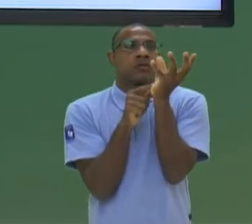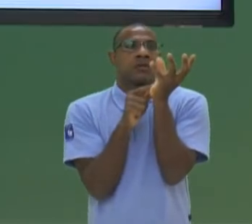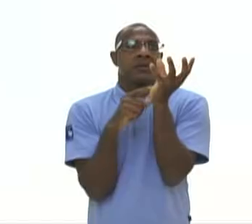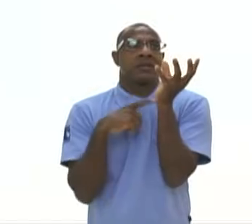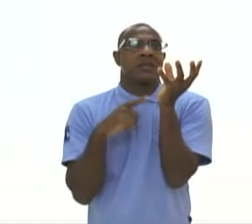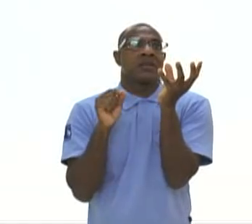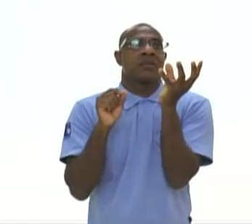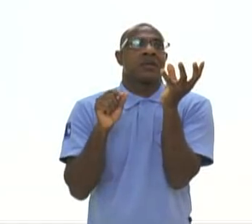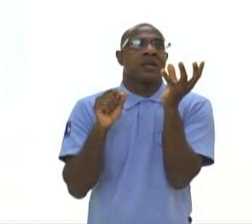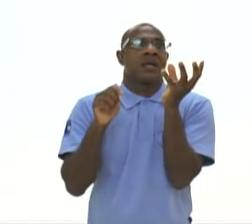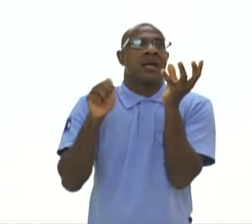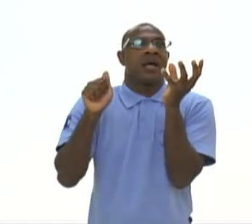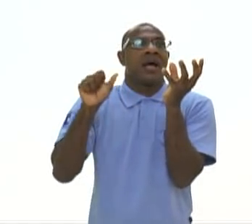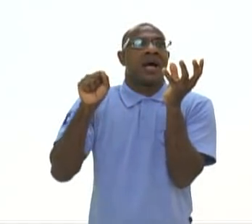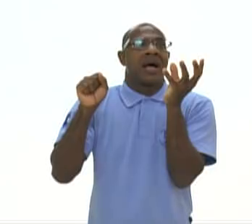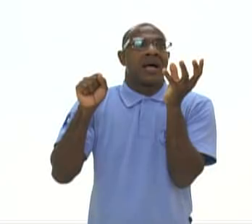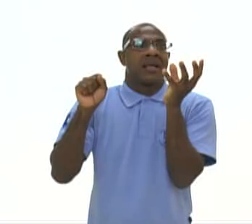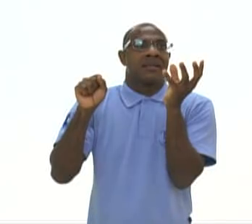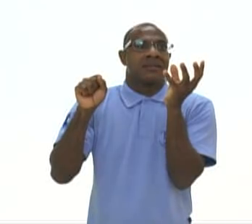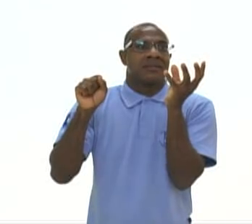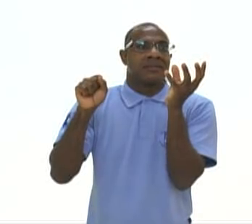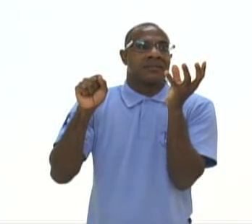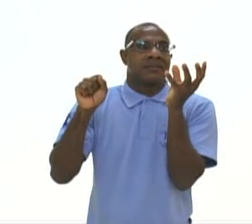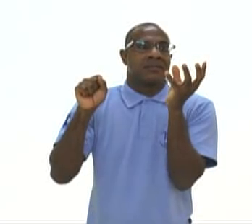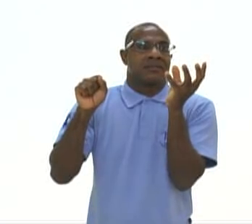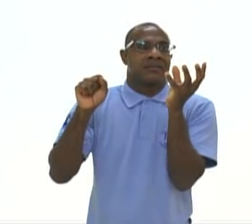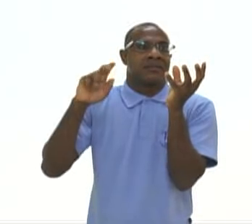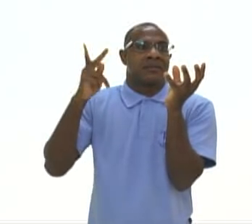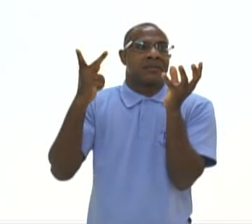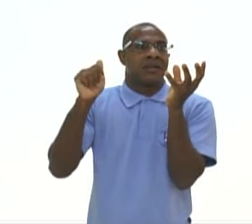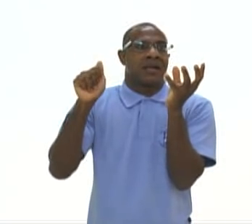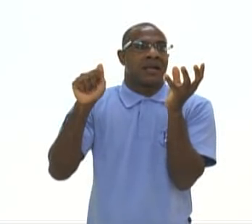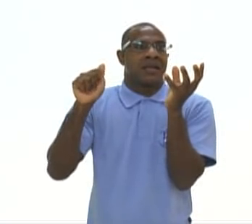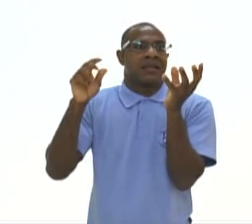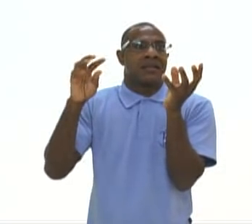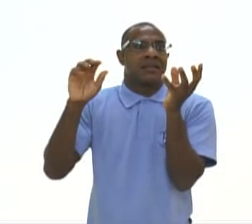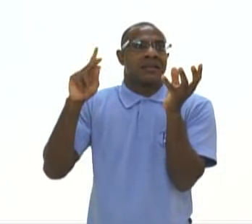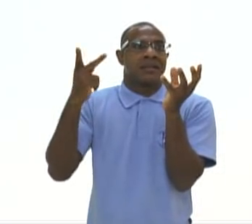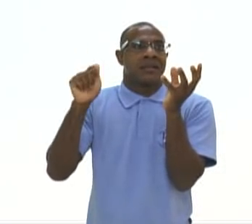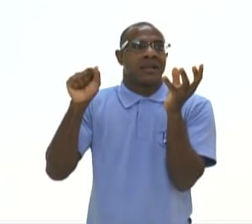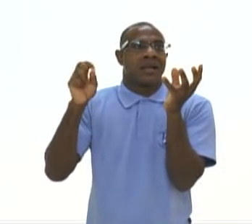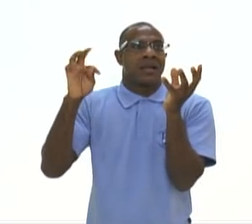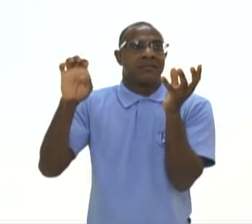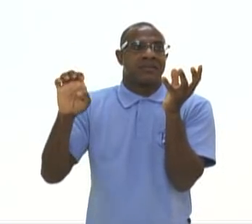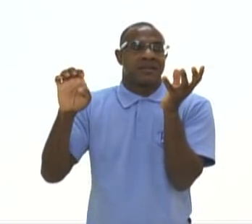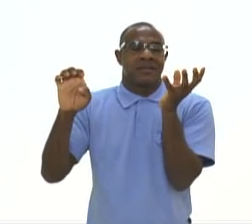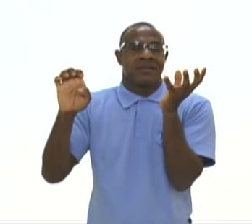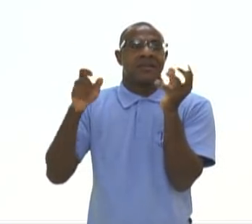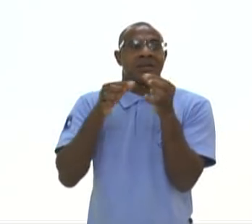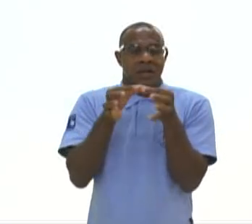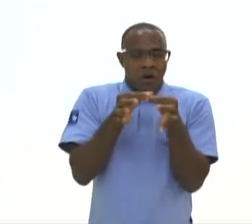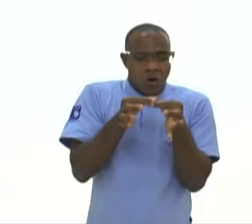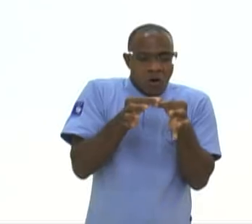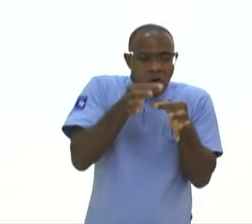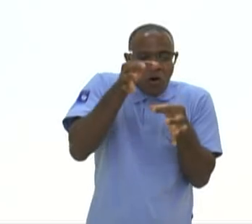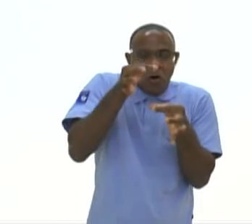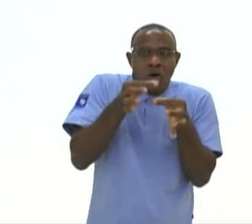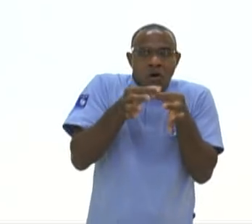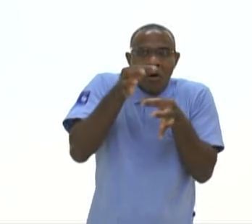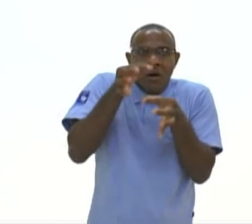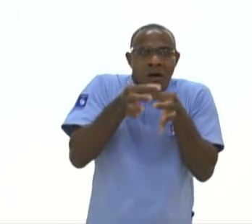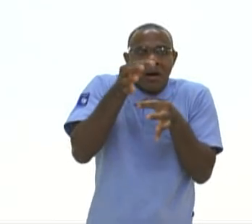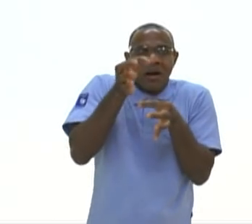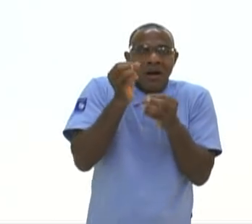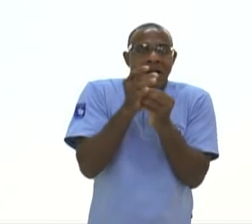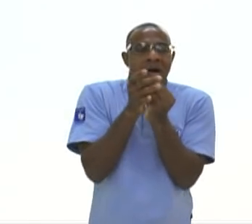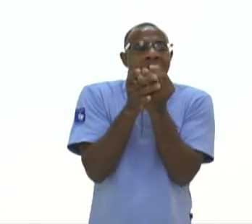haste que vai prender a flor ao ramo, que a gente vai chamar de pedúnculo, o cabinho da flor. E